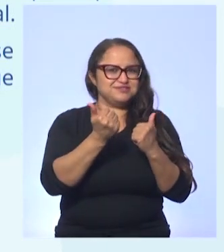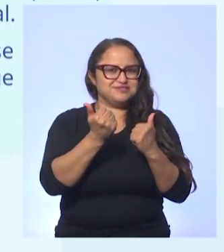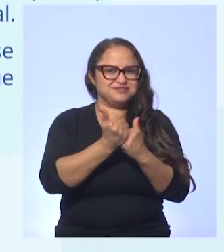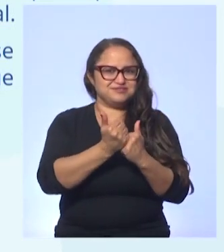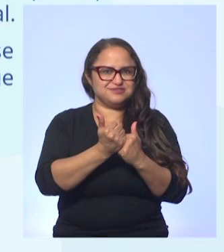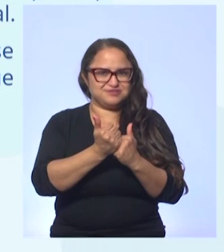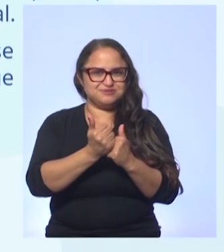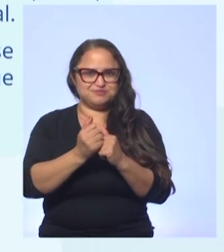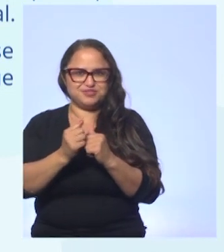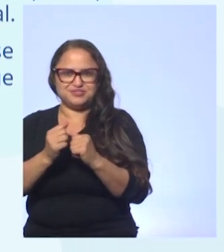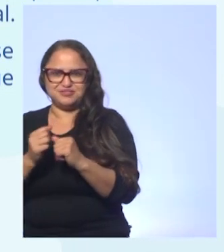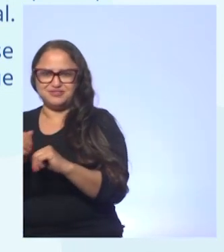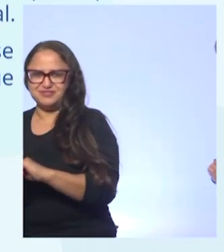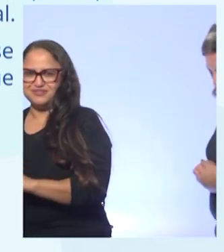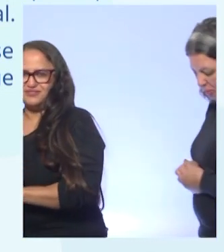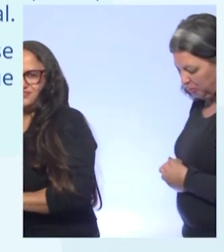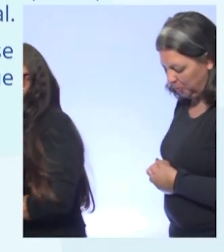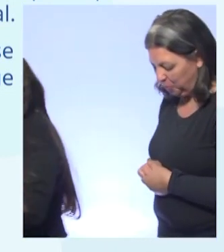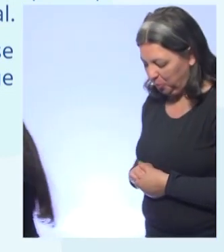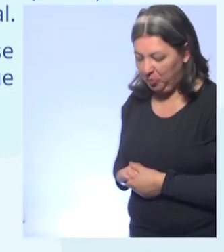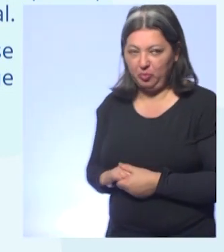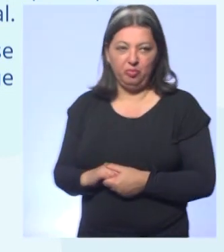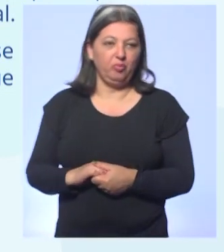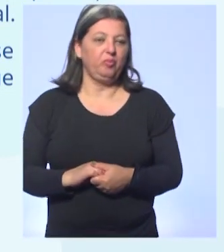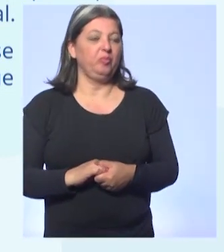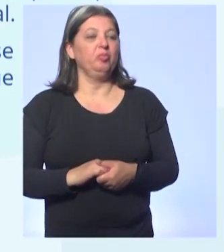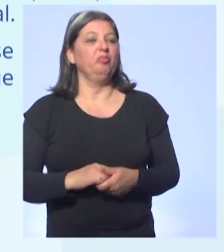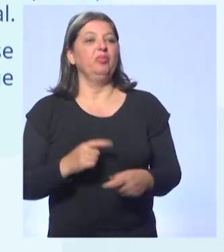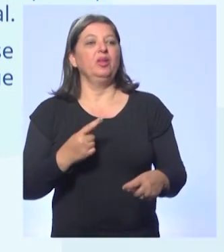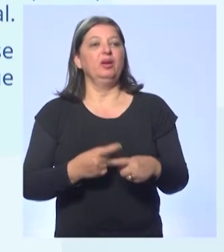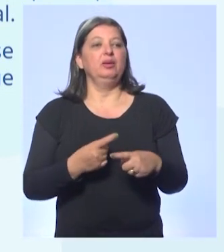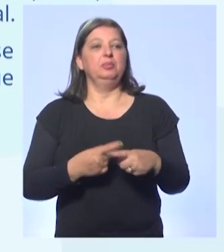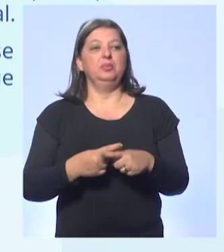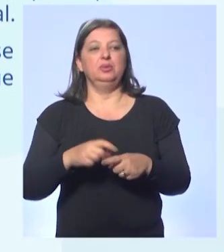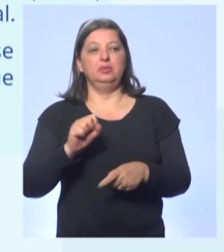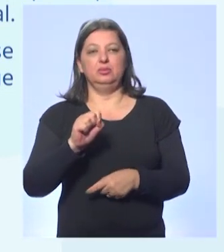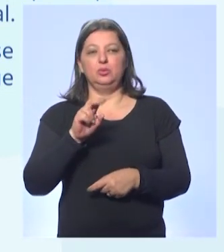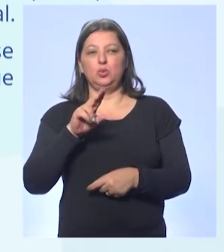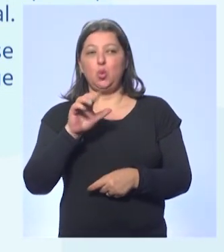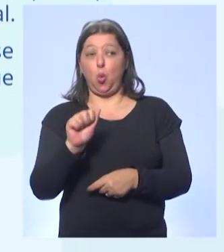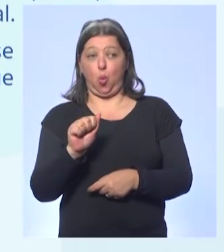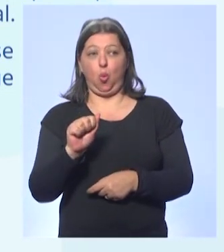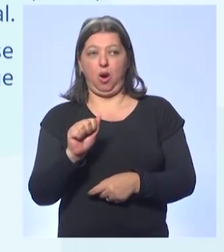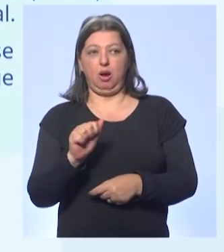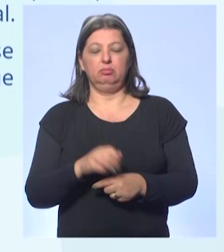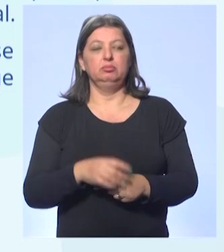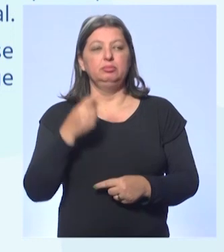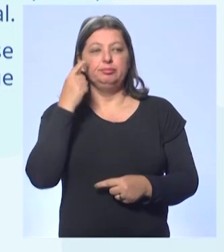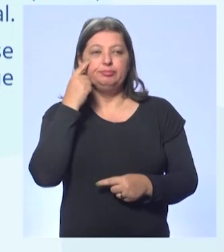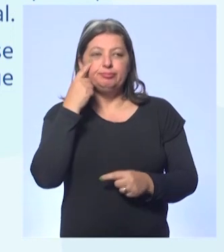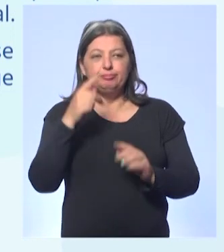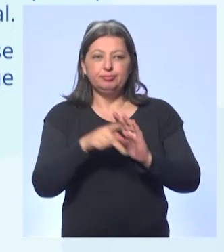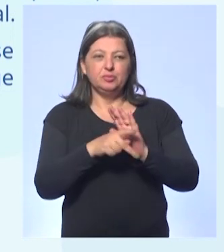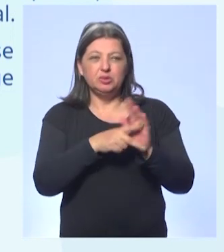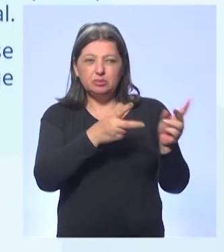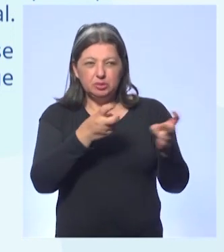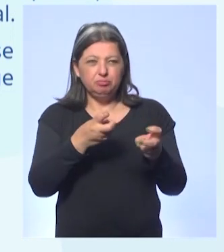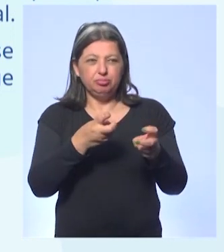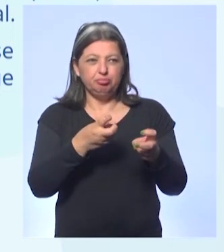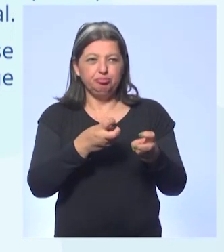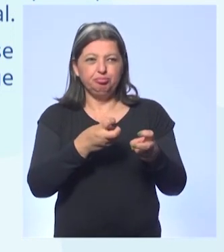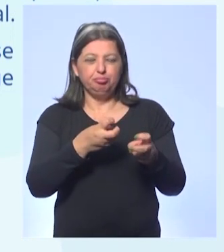Adolescentes, encontrem contribuição à sua formação. Encontrem contribuição à formação de adolescentes. De novo,